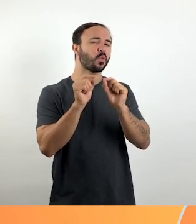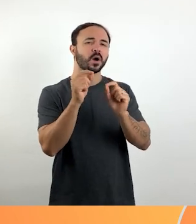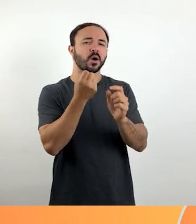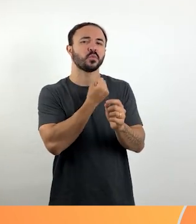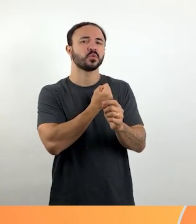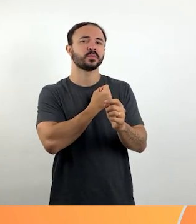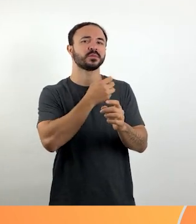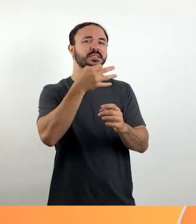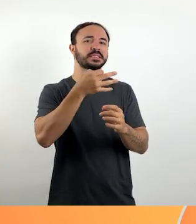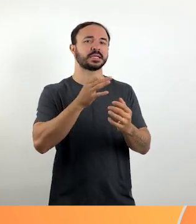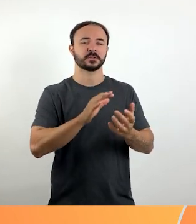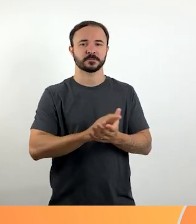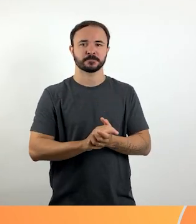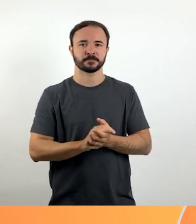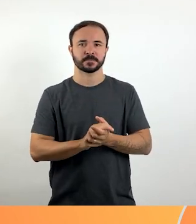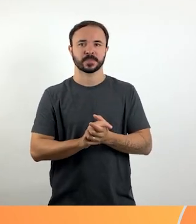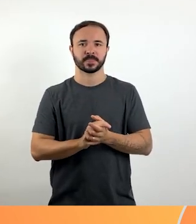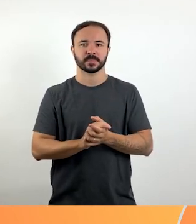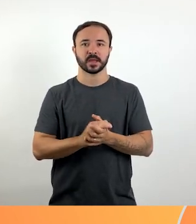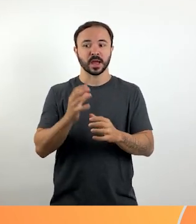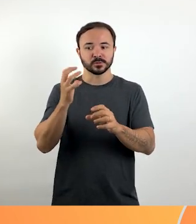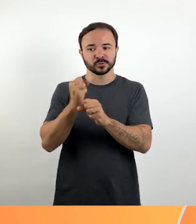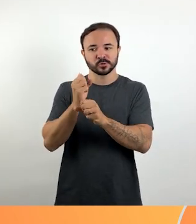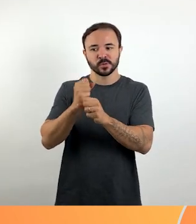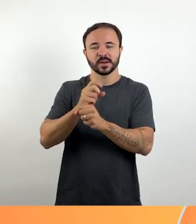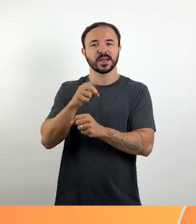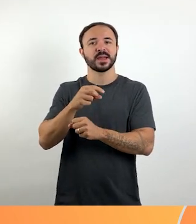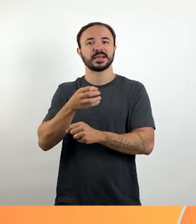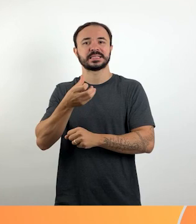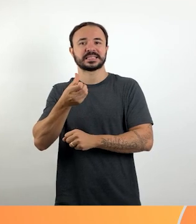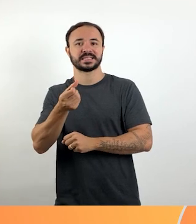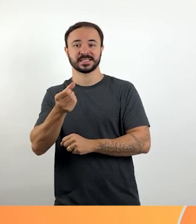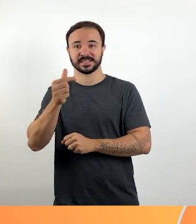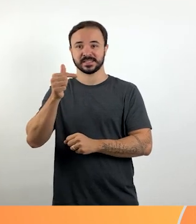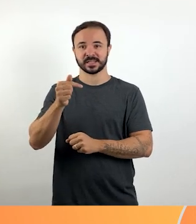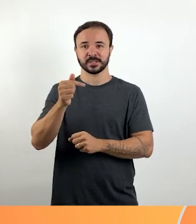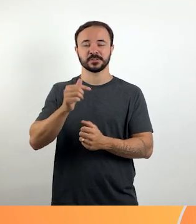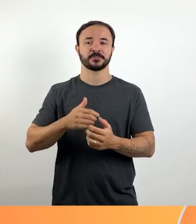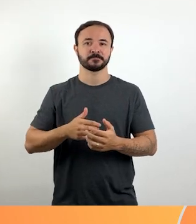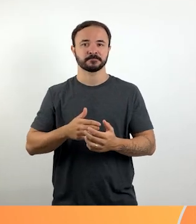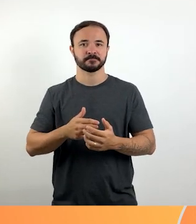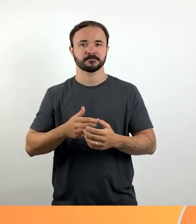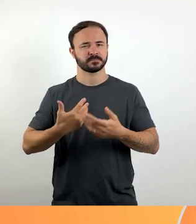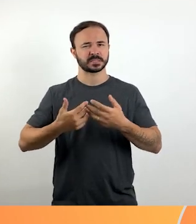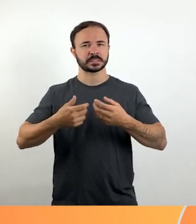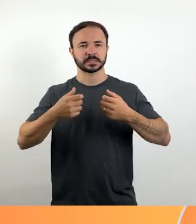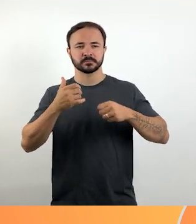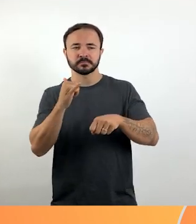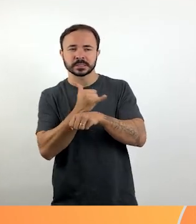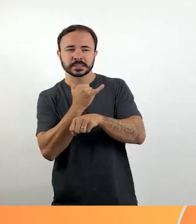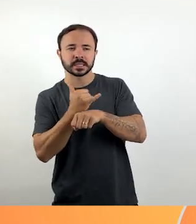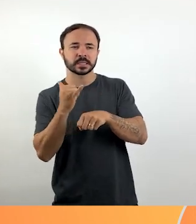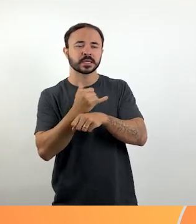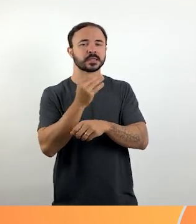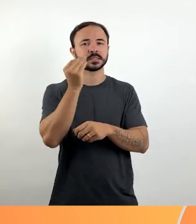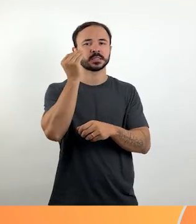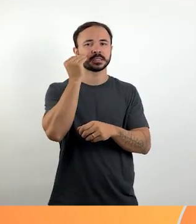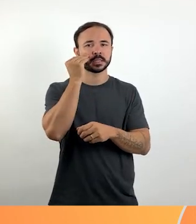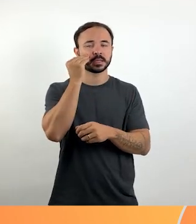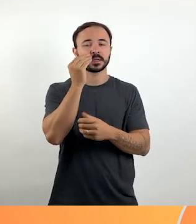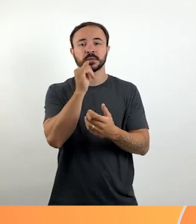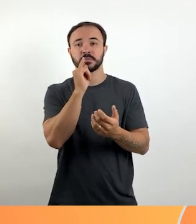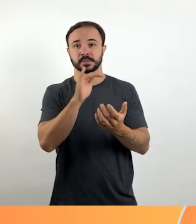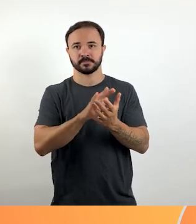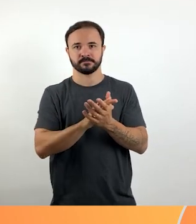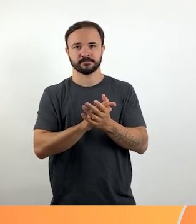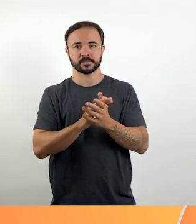a soma é 67, há aqui algumas maneiras para a gente tentar. Por exemplo, lembrando